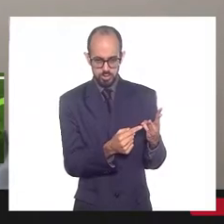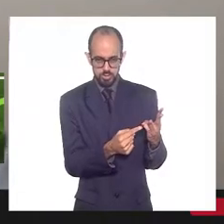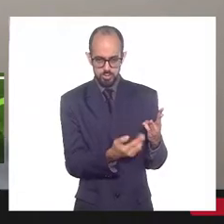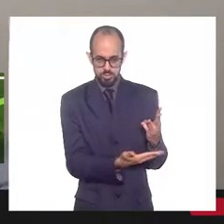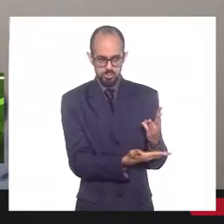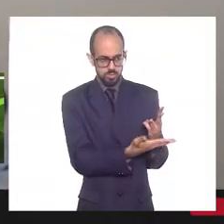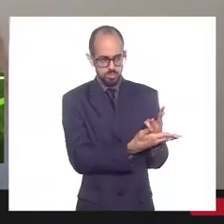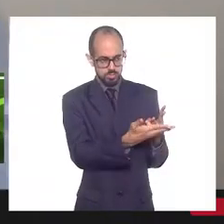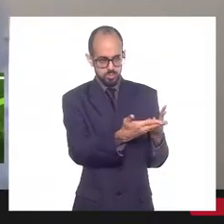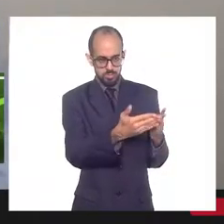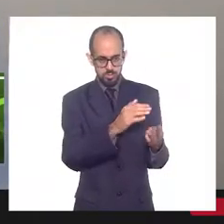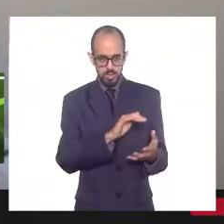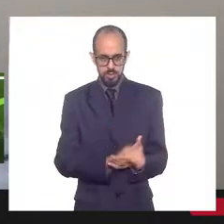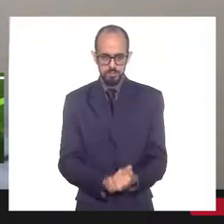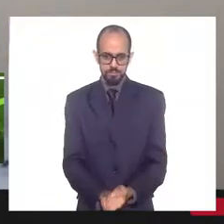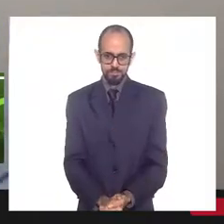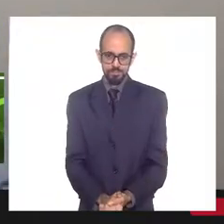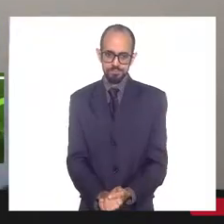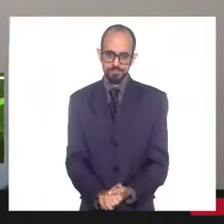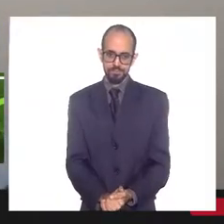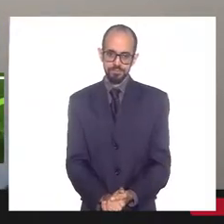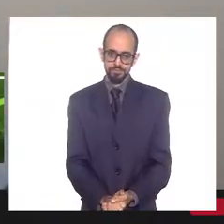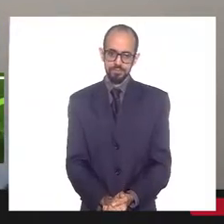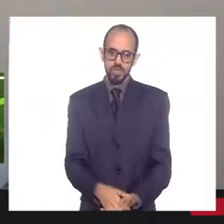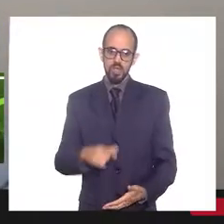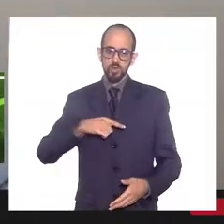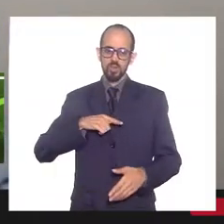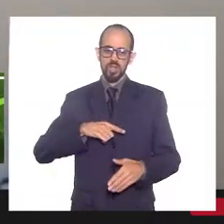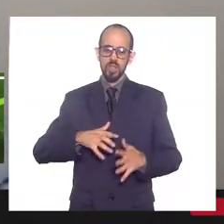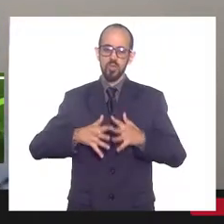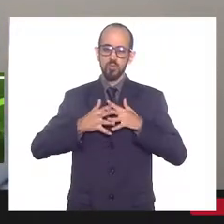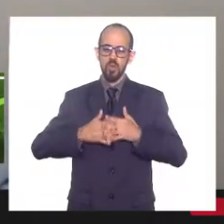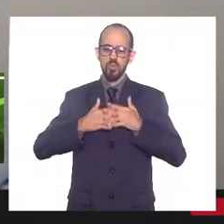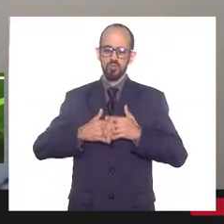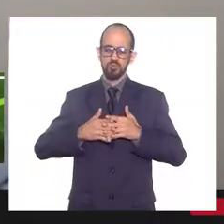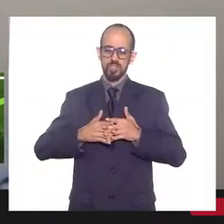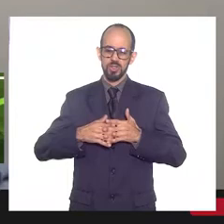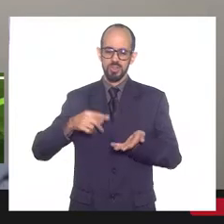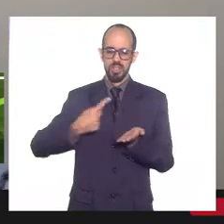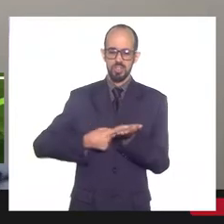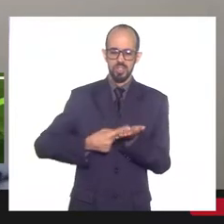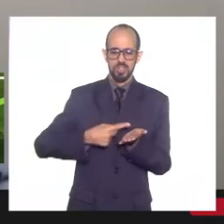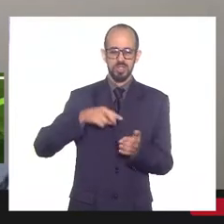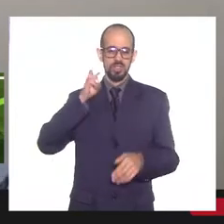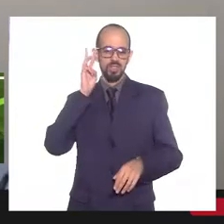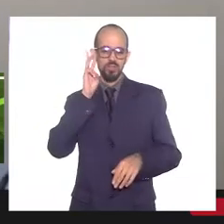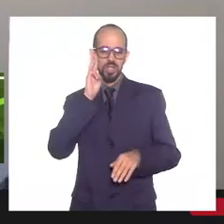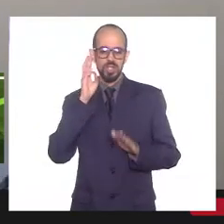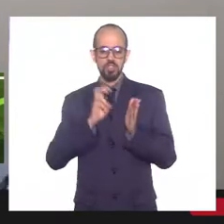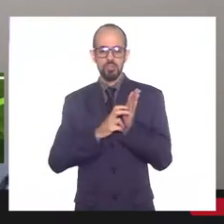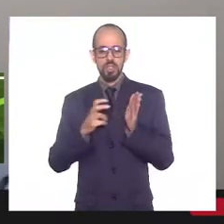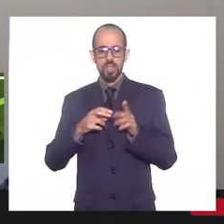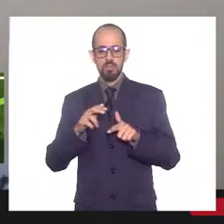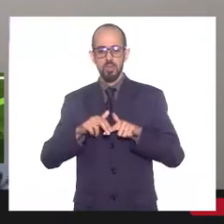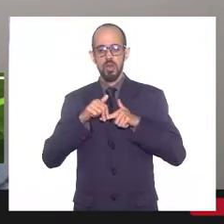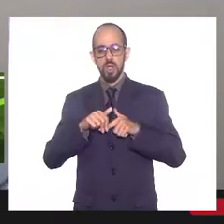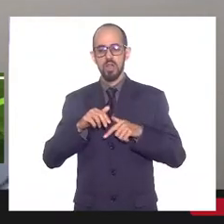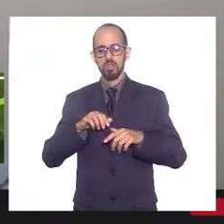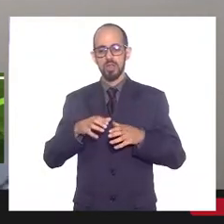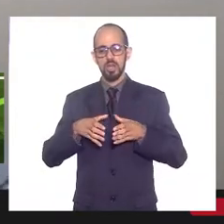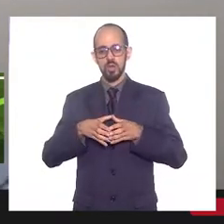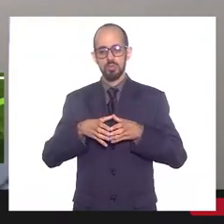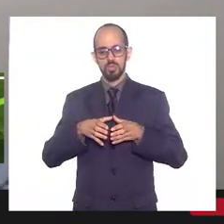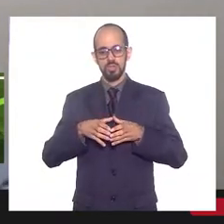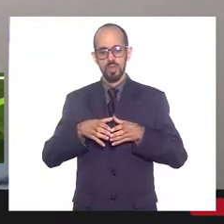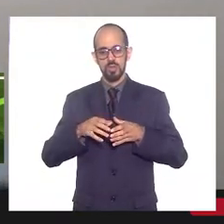e ogã Jaçanã Gonçalves eu tenho sempre um palpite de agendas as terças-feiras de manhã em função da comissão que eu presido